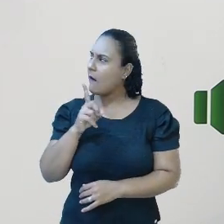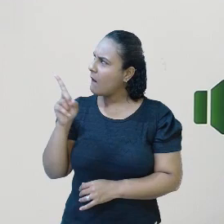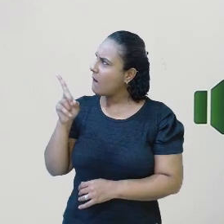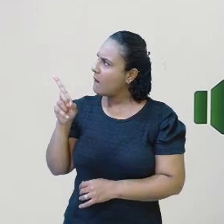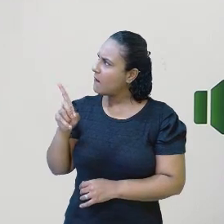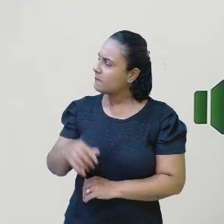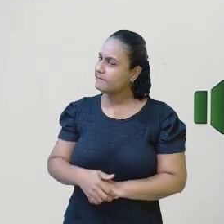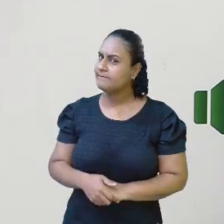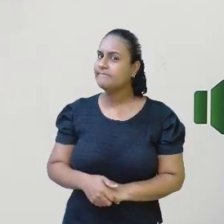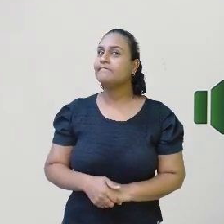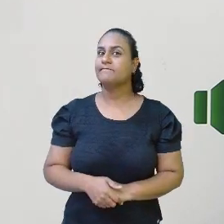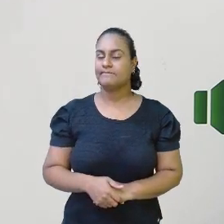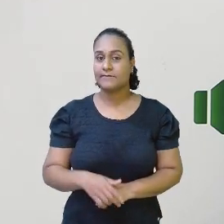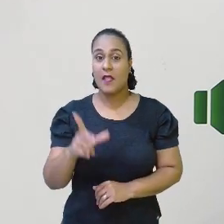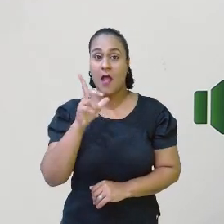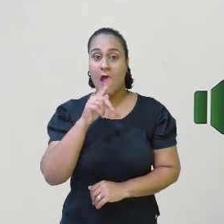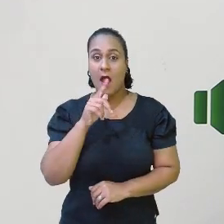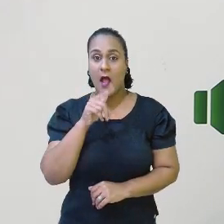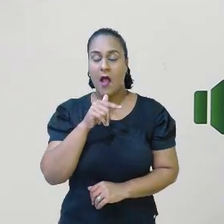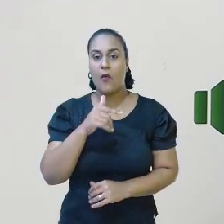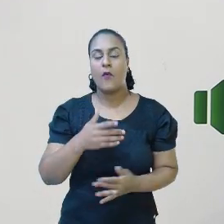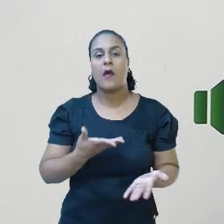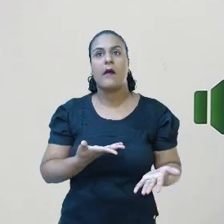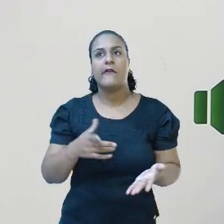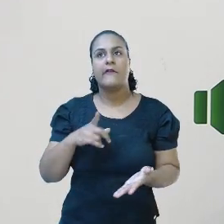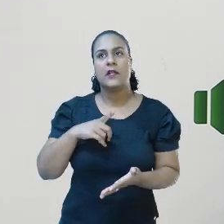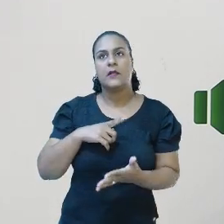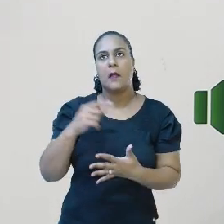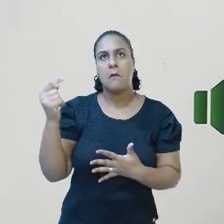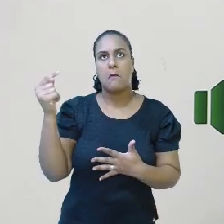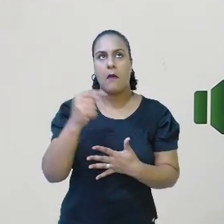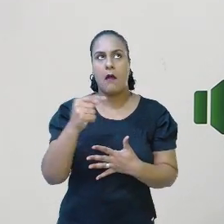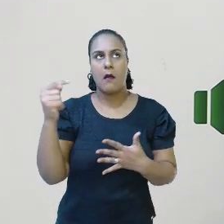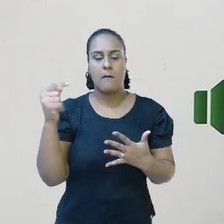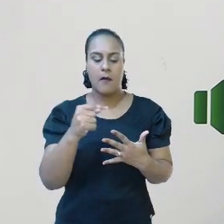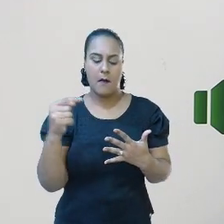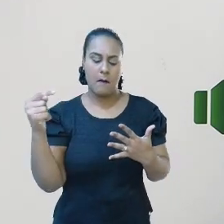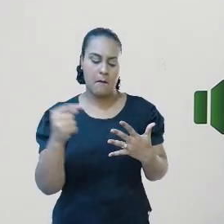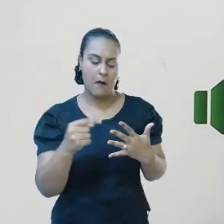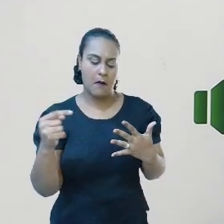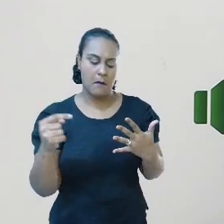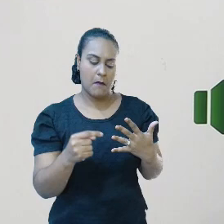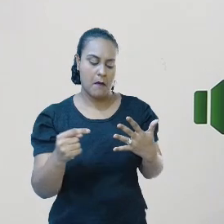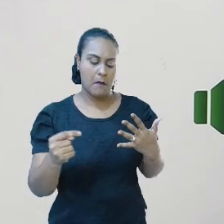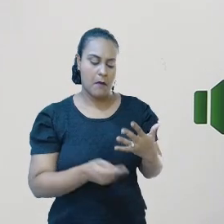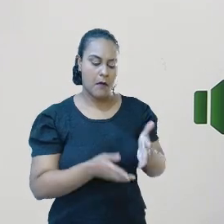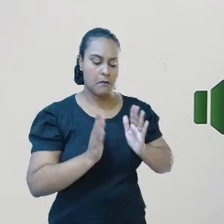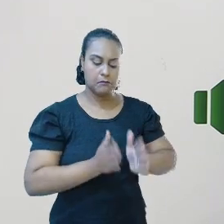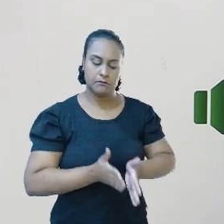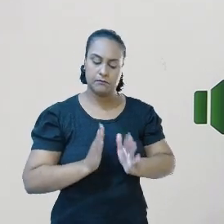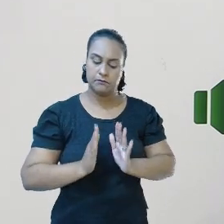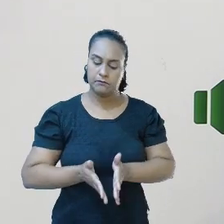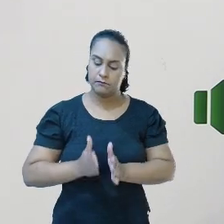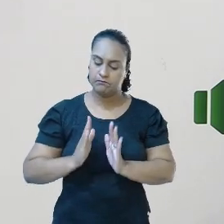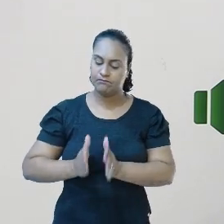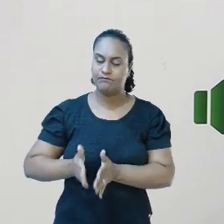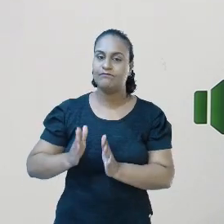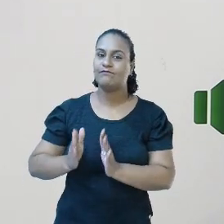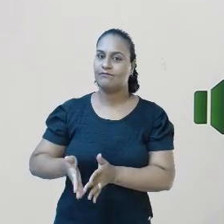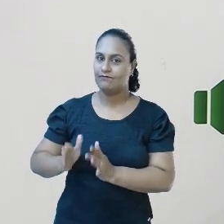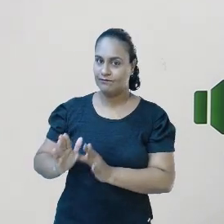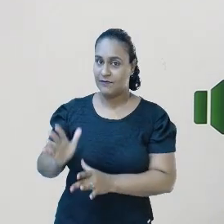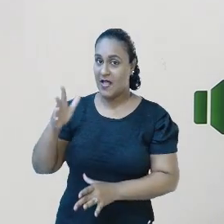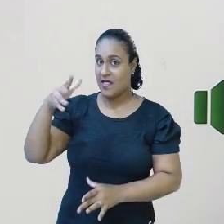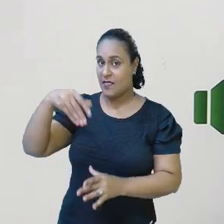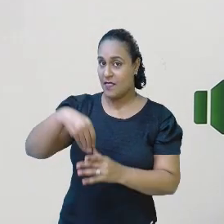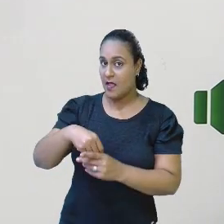de água, a água vai passar por diversas etapas. Pois é, há diversas etapas dentro